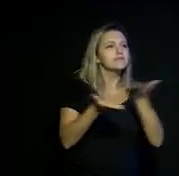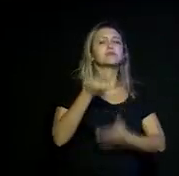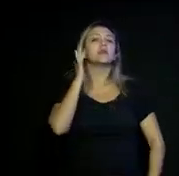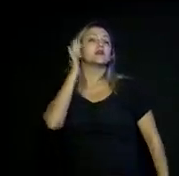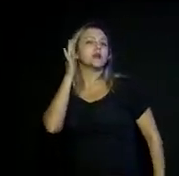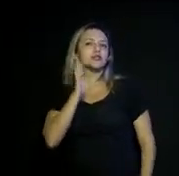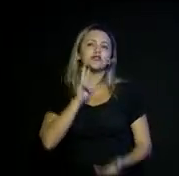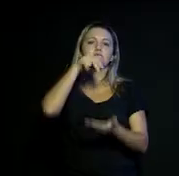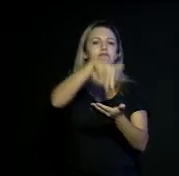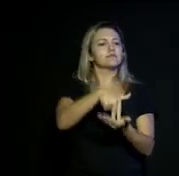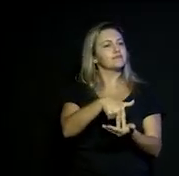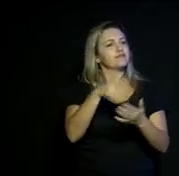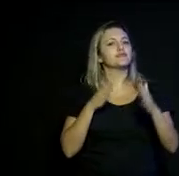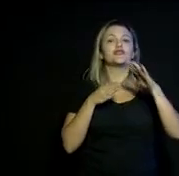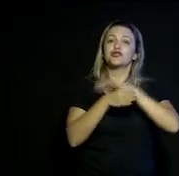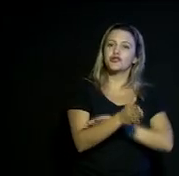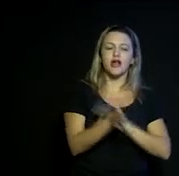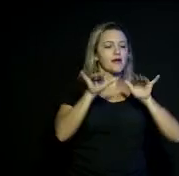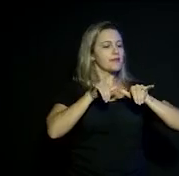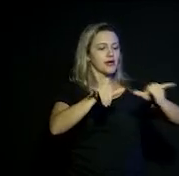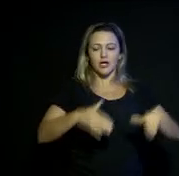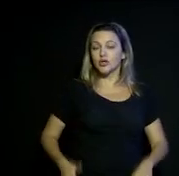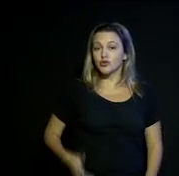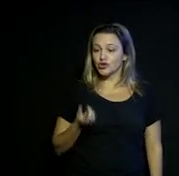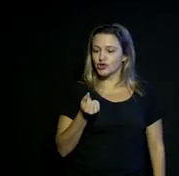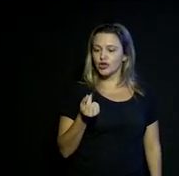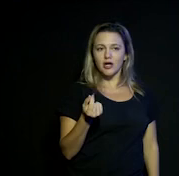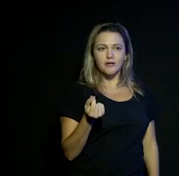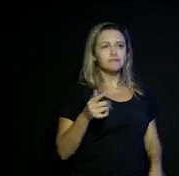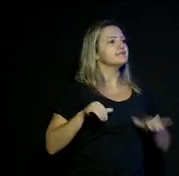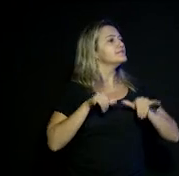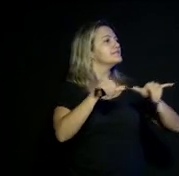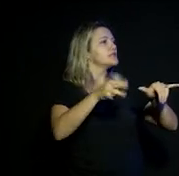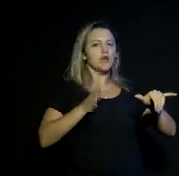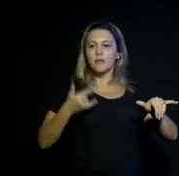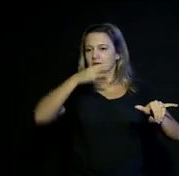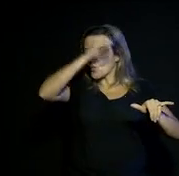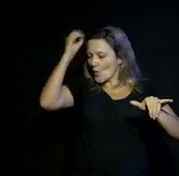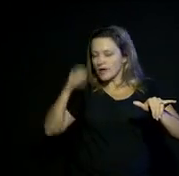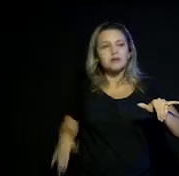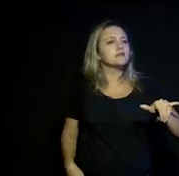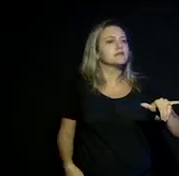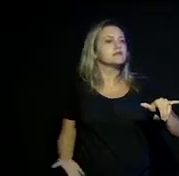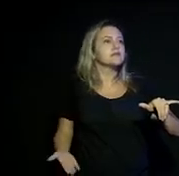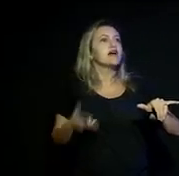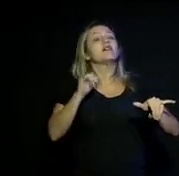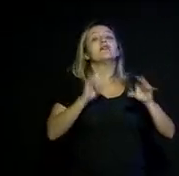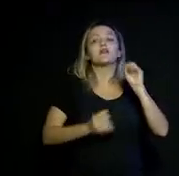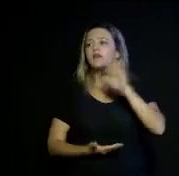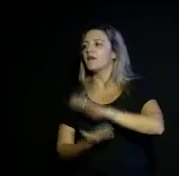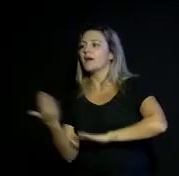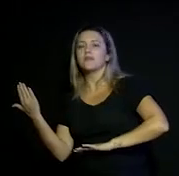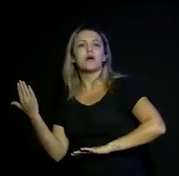Imagine ir com fome a um supermercado, com dinheiro no bolso e você não sabe que o dinheiro está no bolso. Sabe o que você vai fazer? Vai